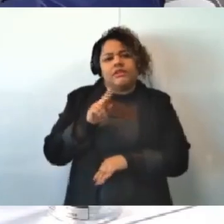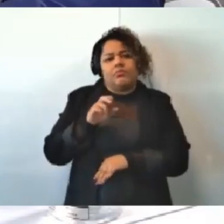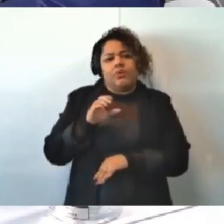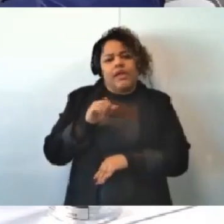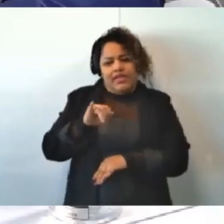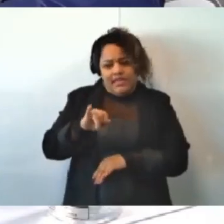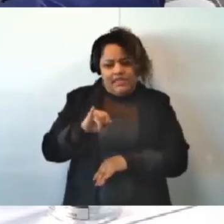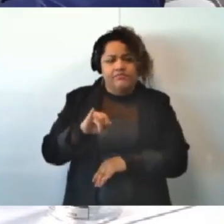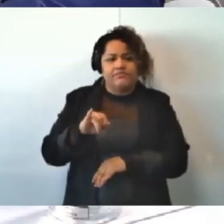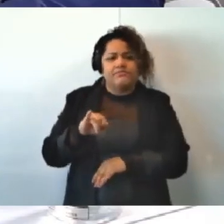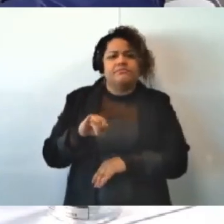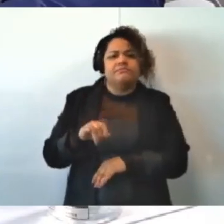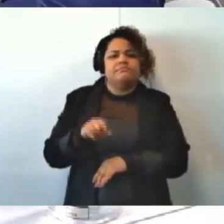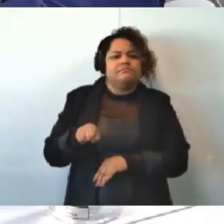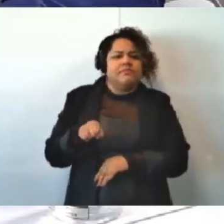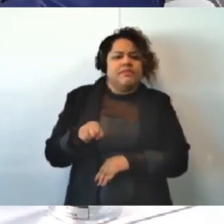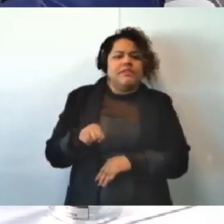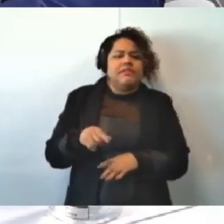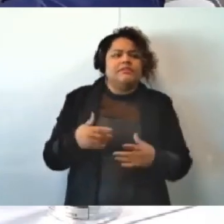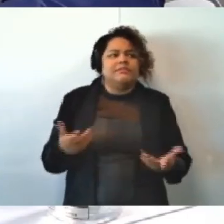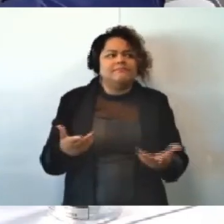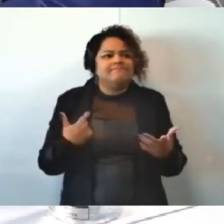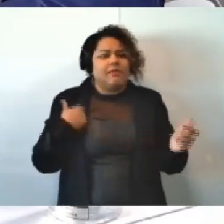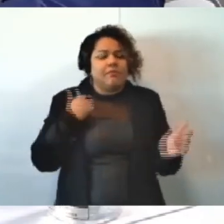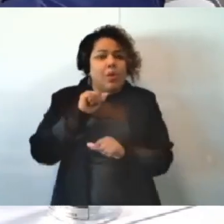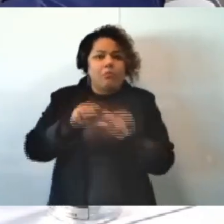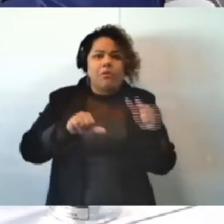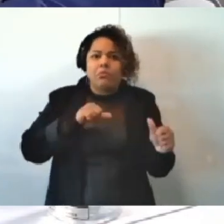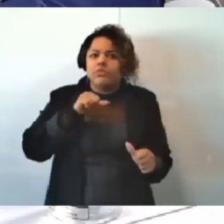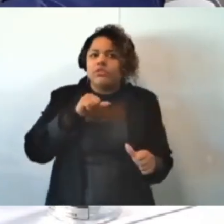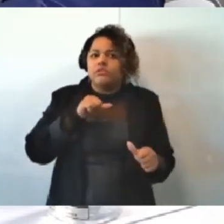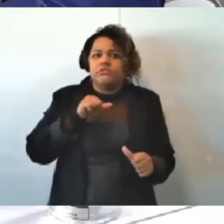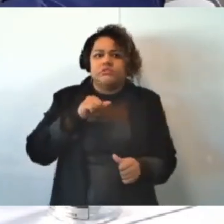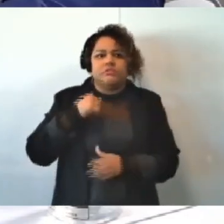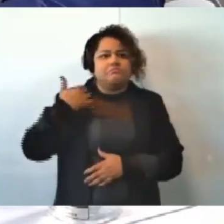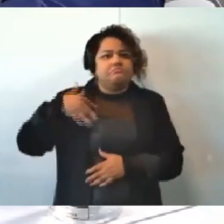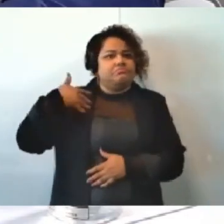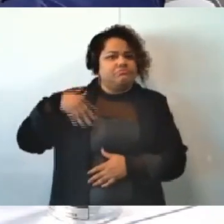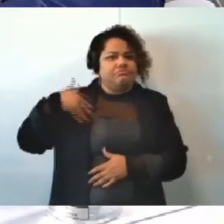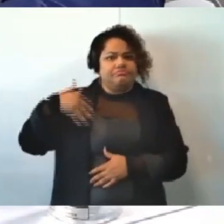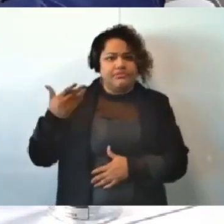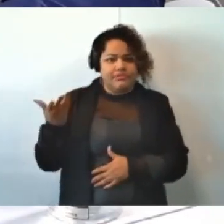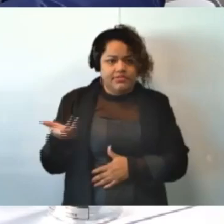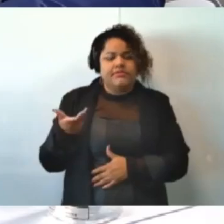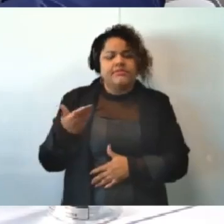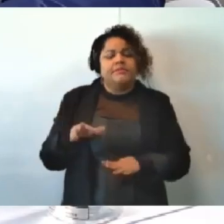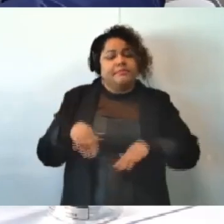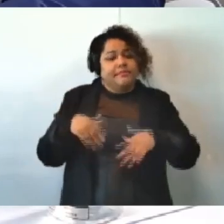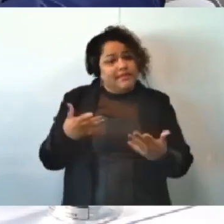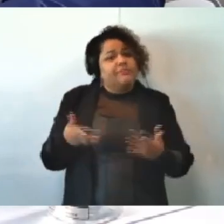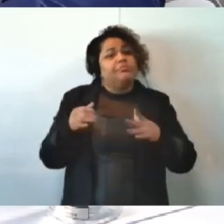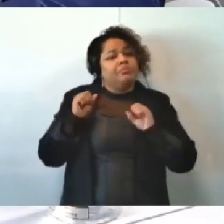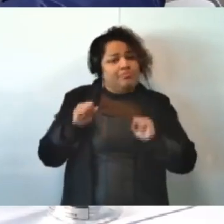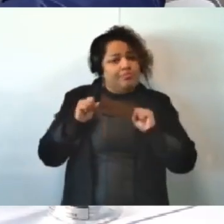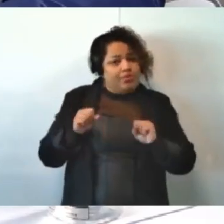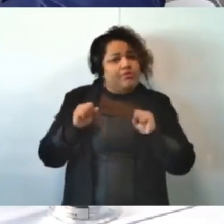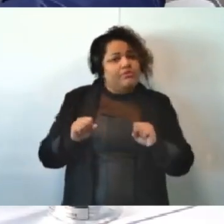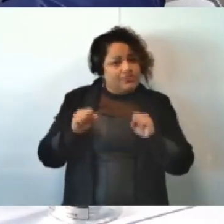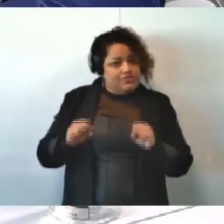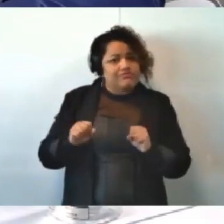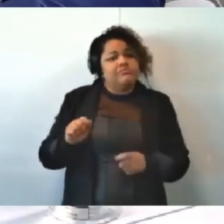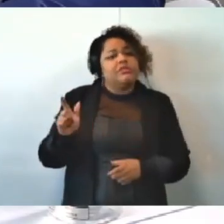que não tem como não dizer que vai ser uma mudança que pode, sim, realmente... ser muito